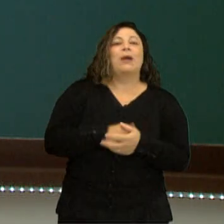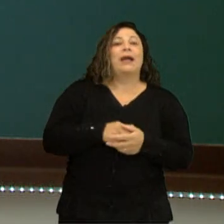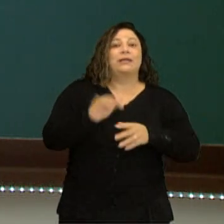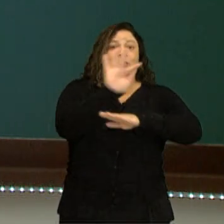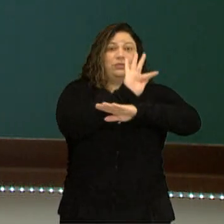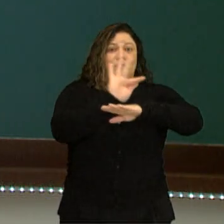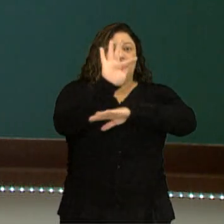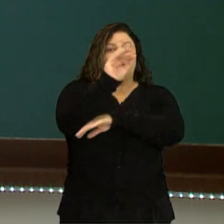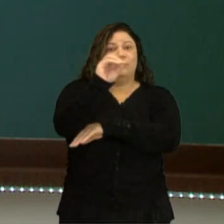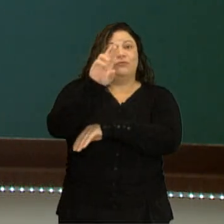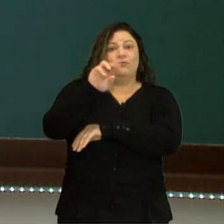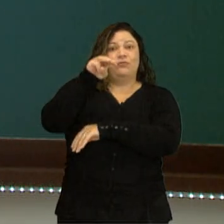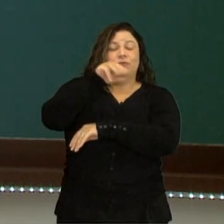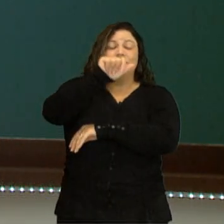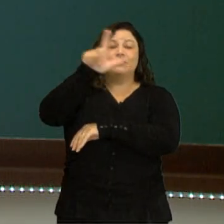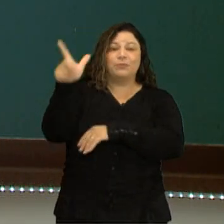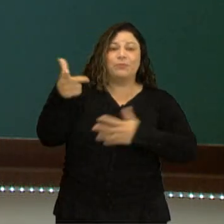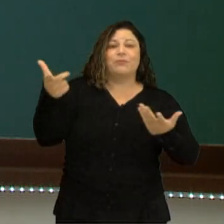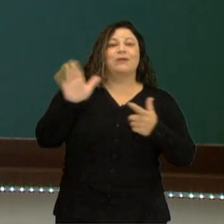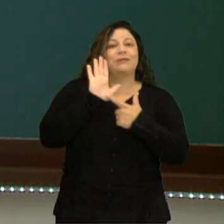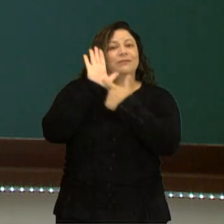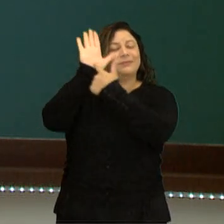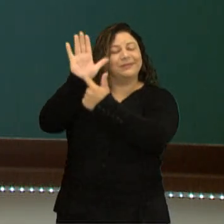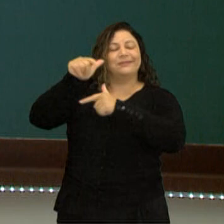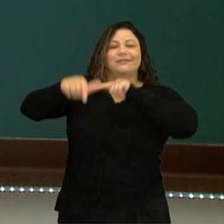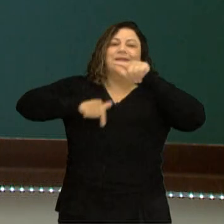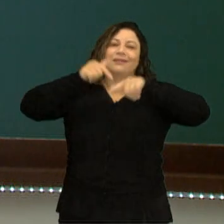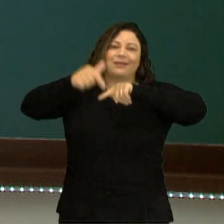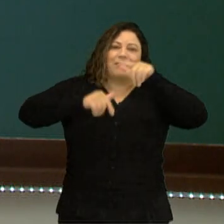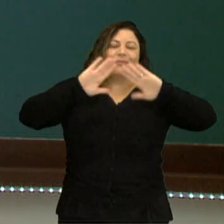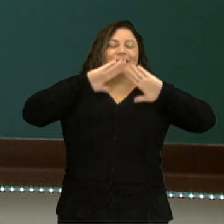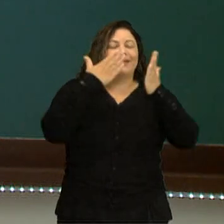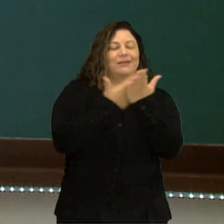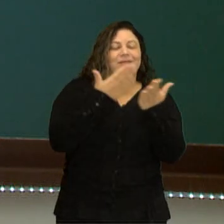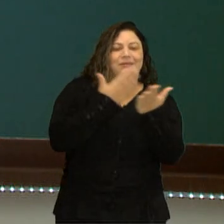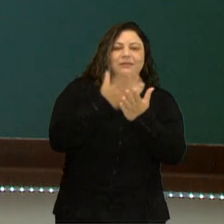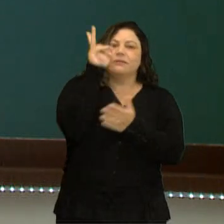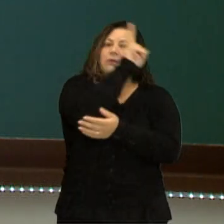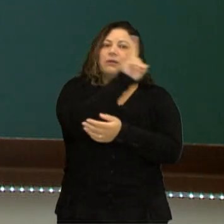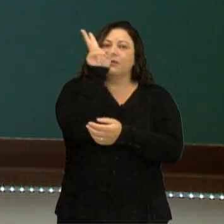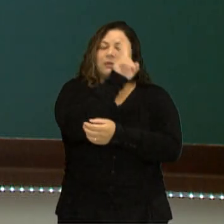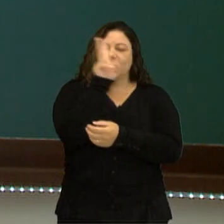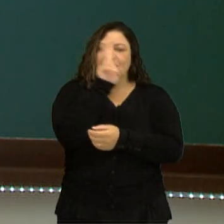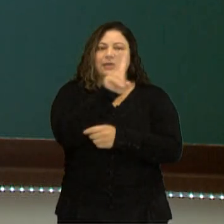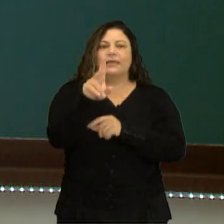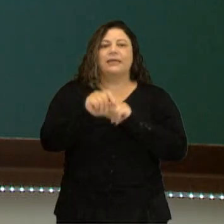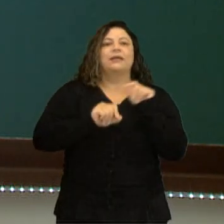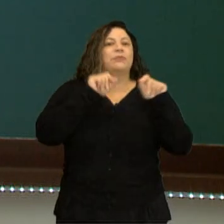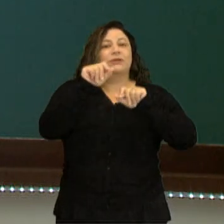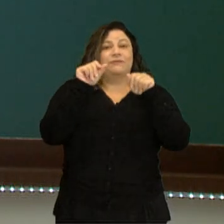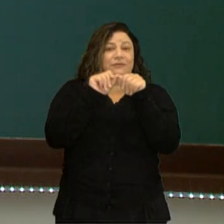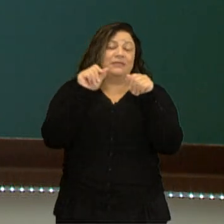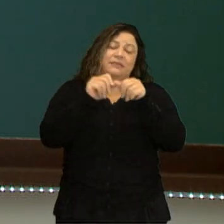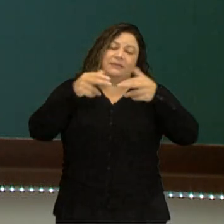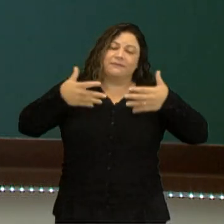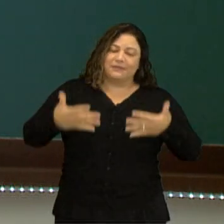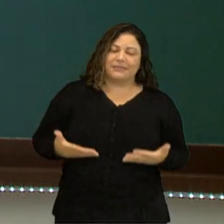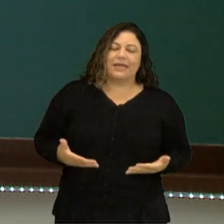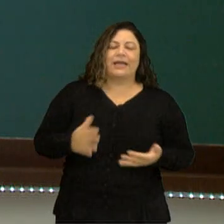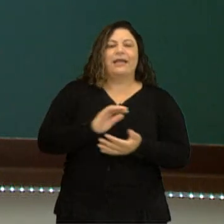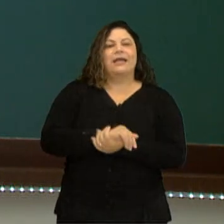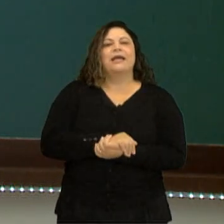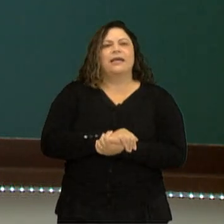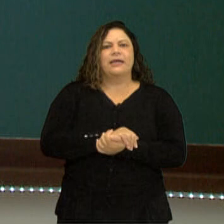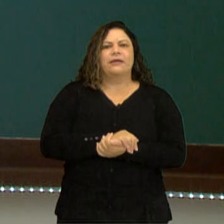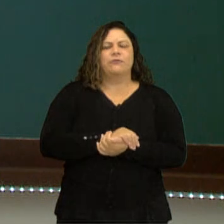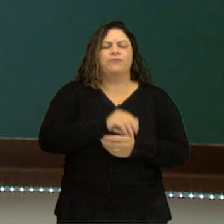de trabalho na escola, que vocês relembram que vocês fizeram, vocês estariam